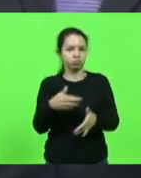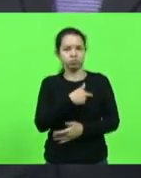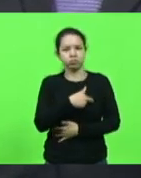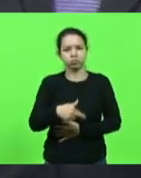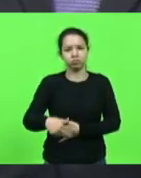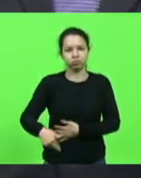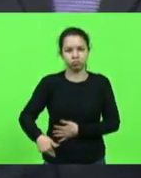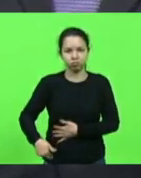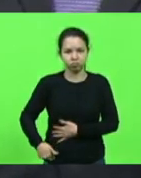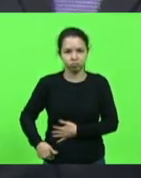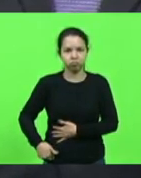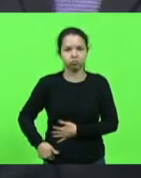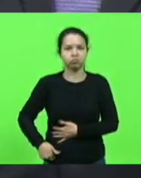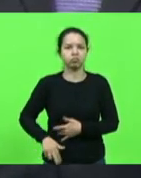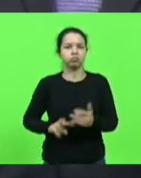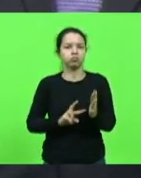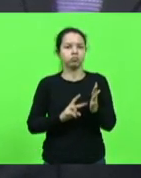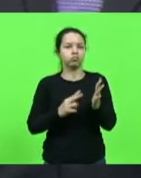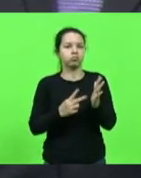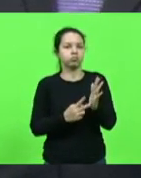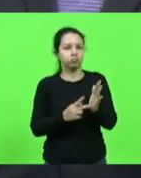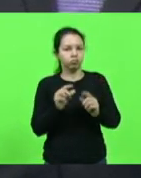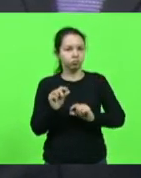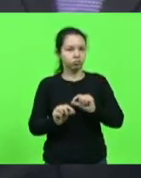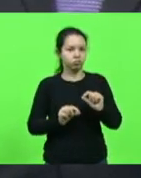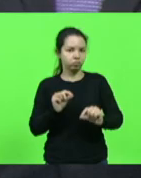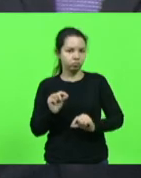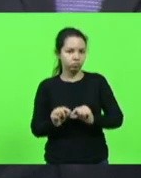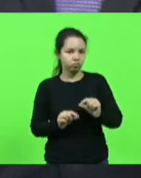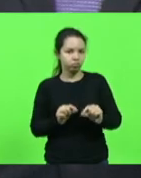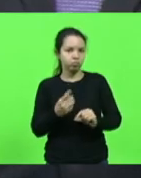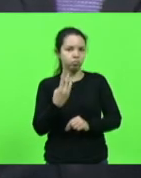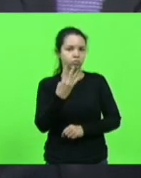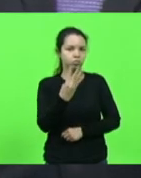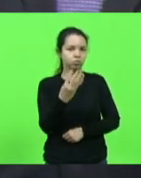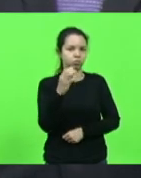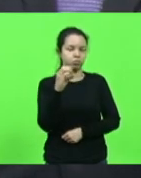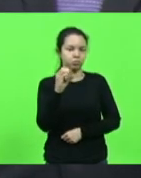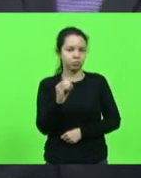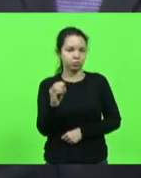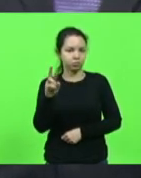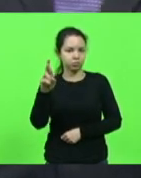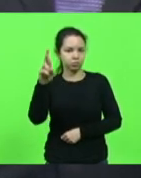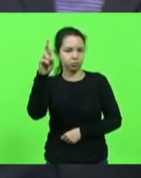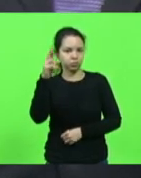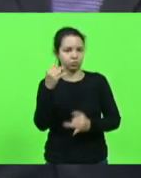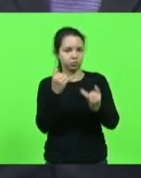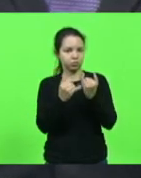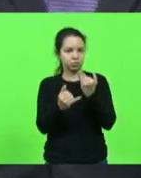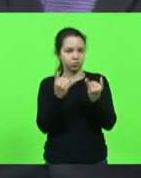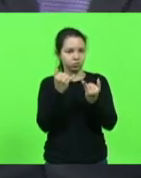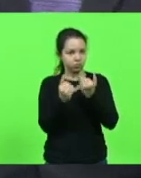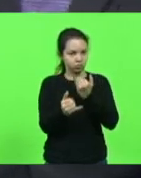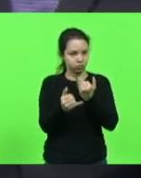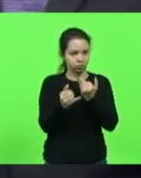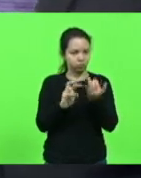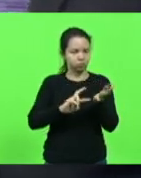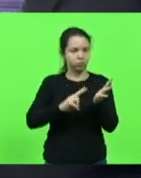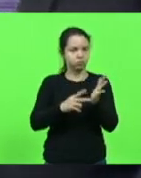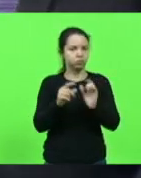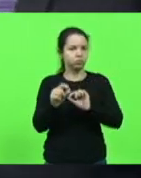Muito significativo é o fato de encontrarmos, entre os 40 patronos, a metade, ou seja, 20